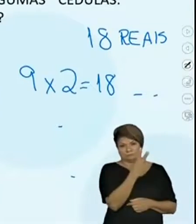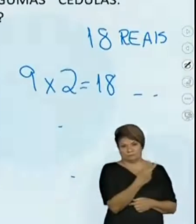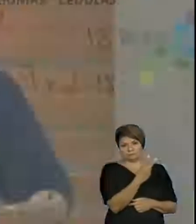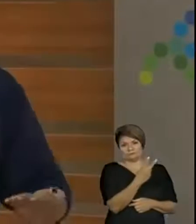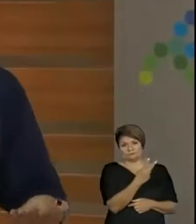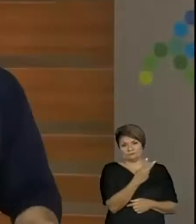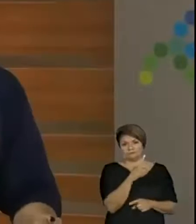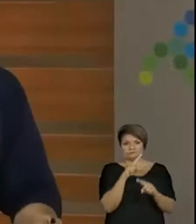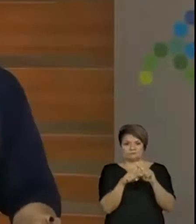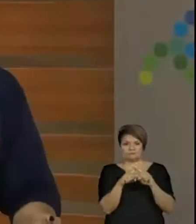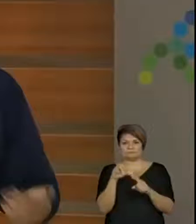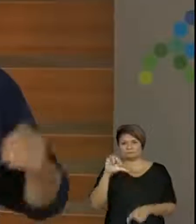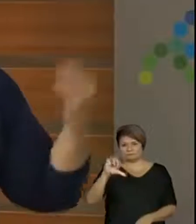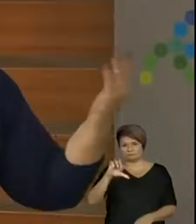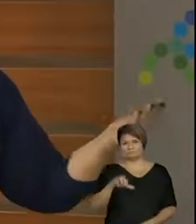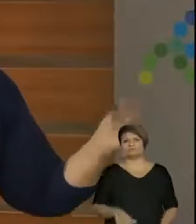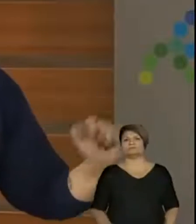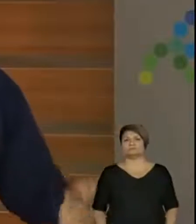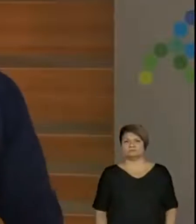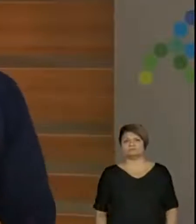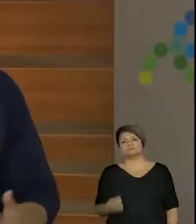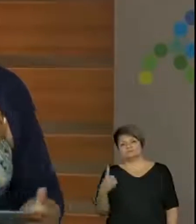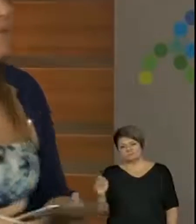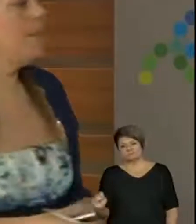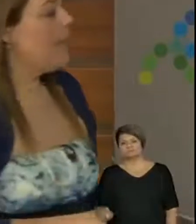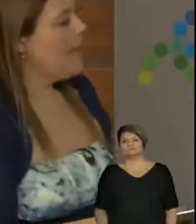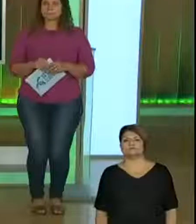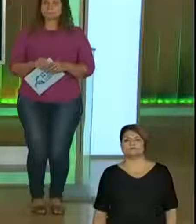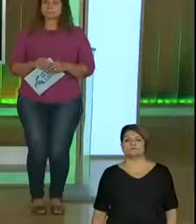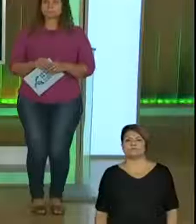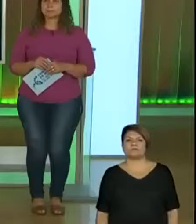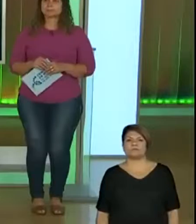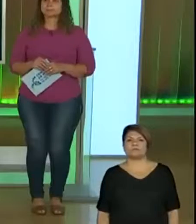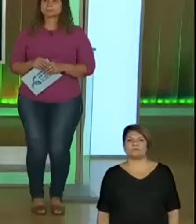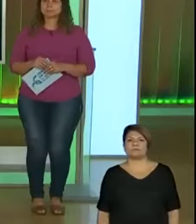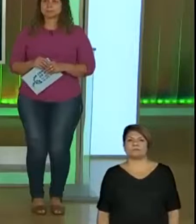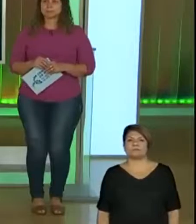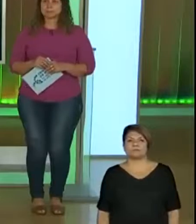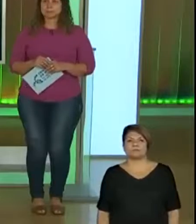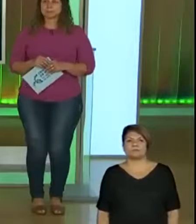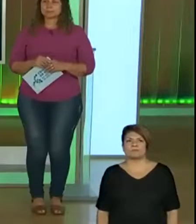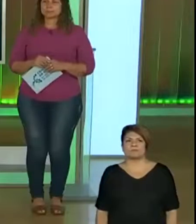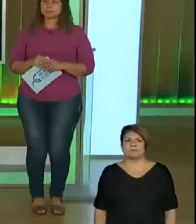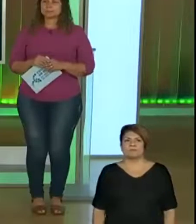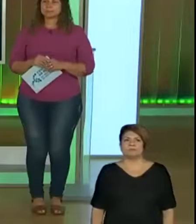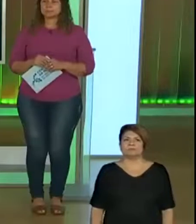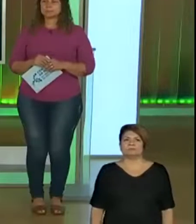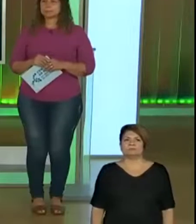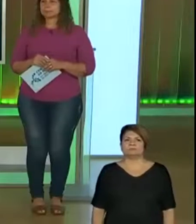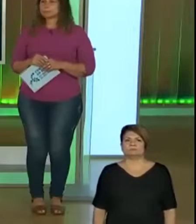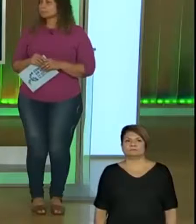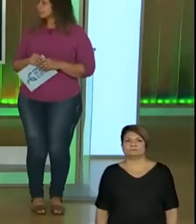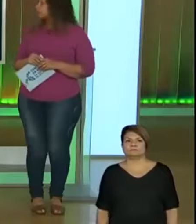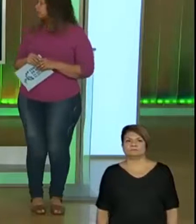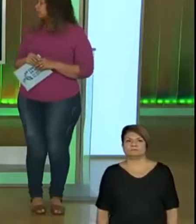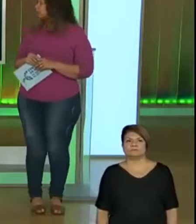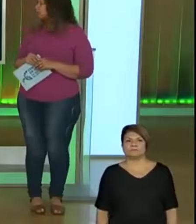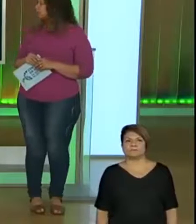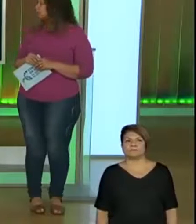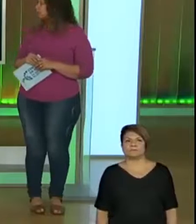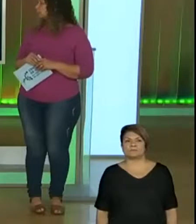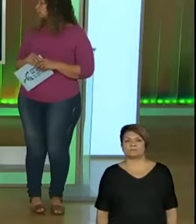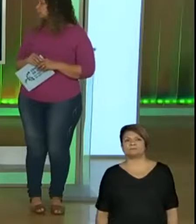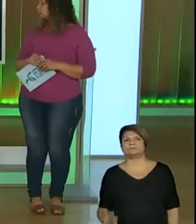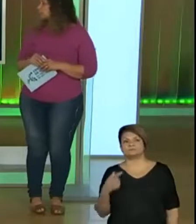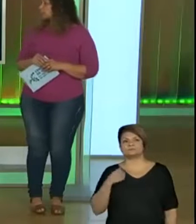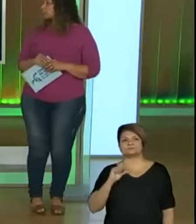ele é multiplicado por nove notas, que dá R$18. Olha só. Eu vou passar para a